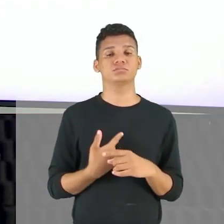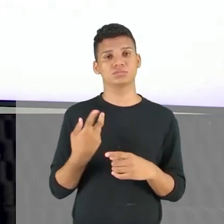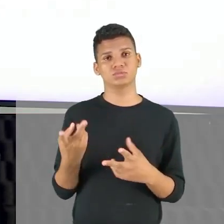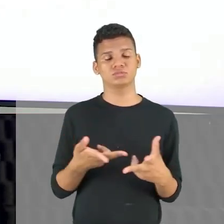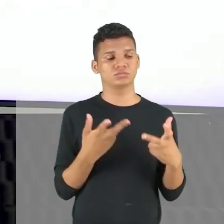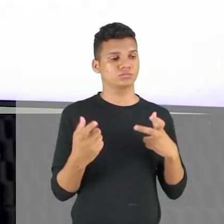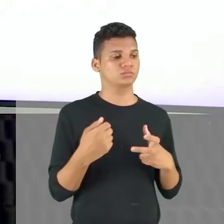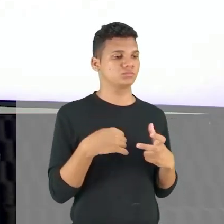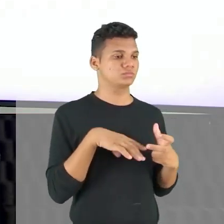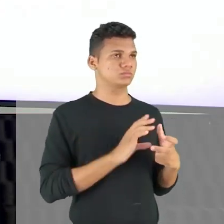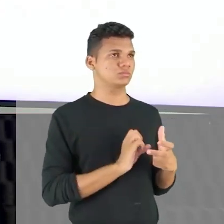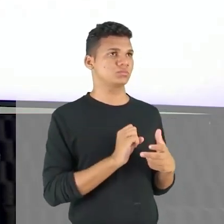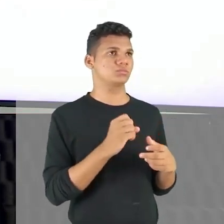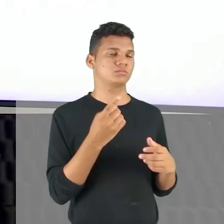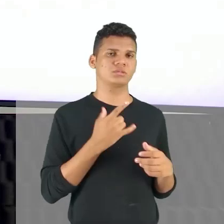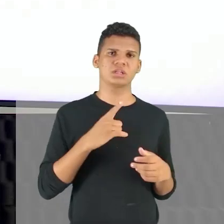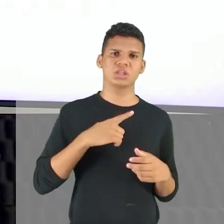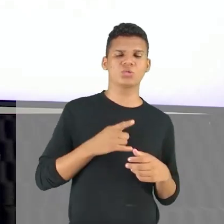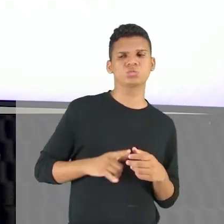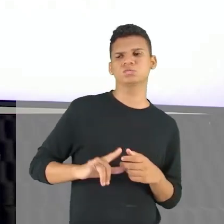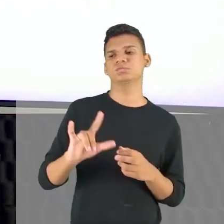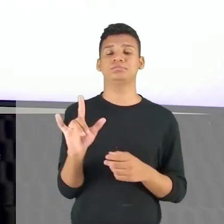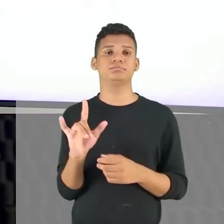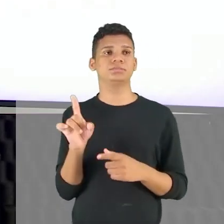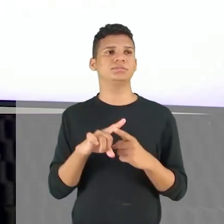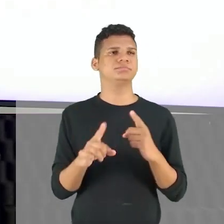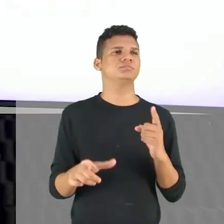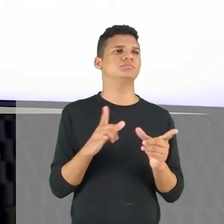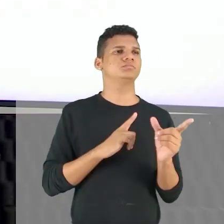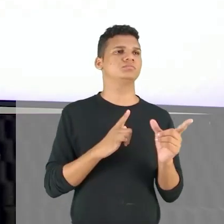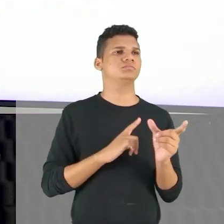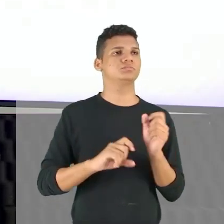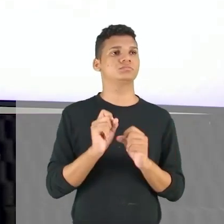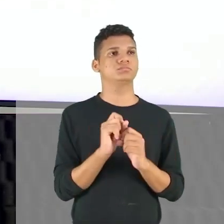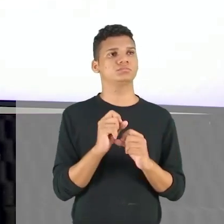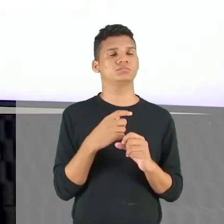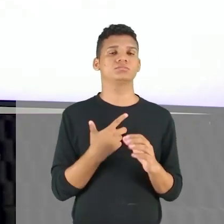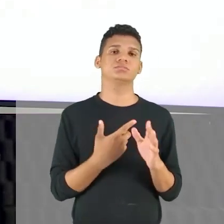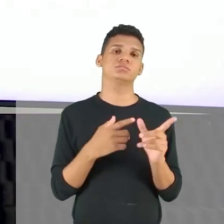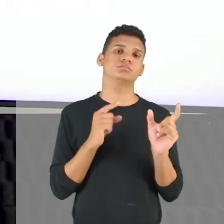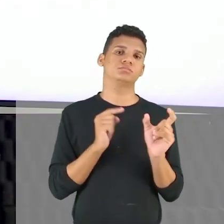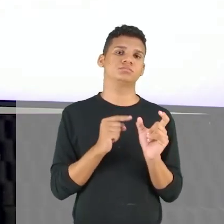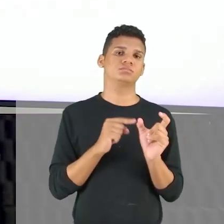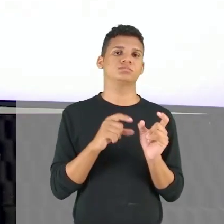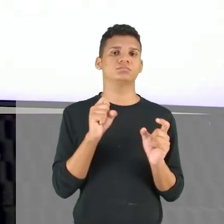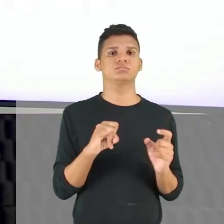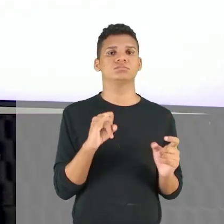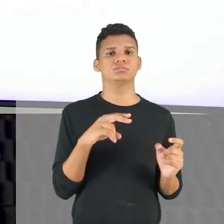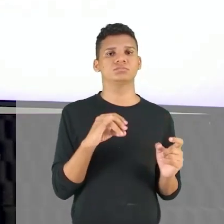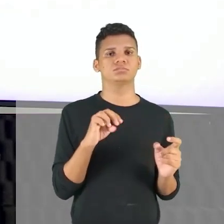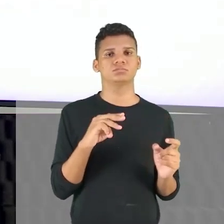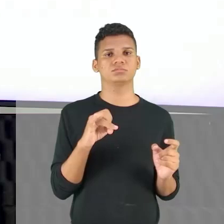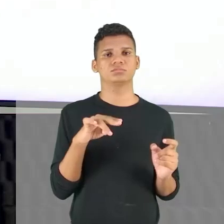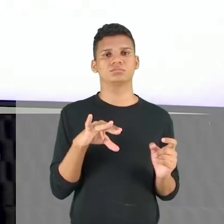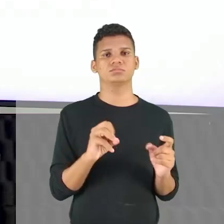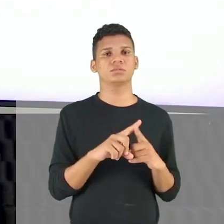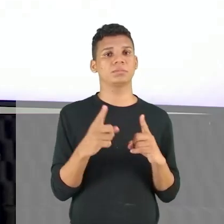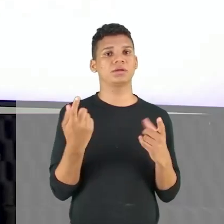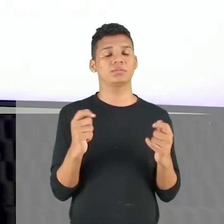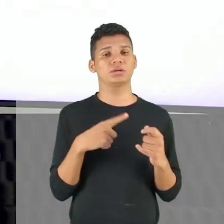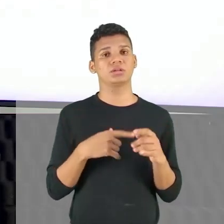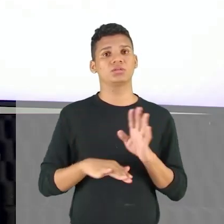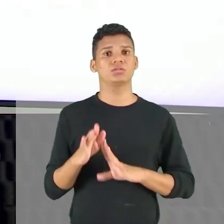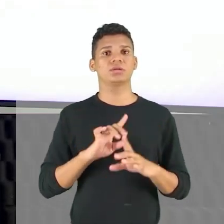língua portuguesa, né? Amo, de amor. E aí tem um detrator aqui, ó. Tem a palavra sinônima, tá? Então, não é isso. Cuidado. Inclusive, a gente